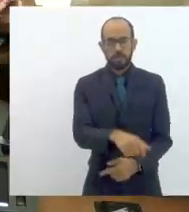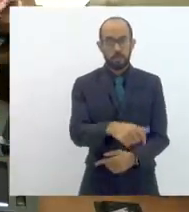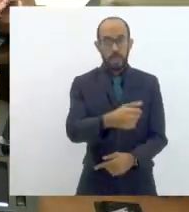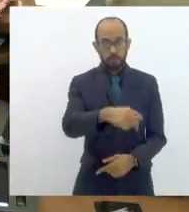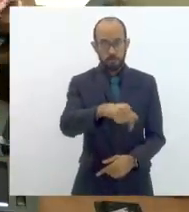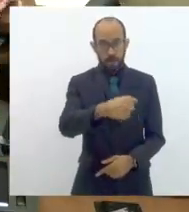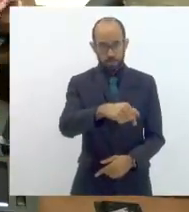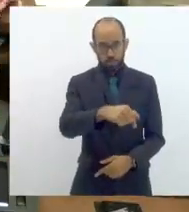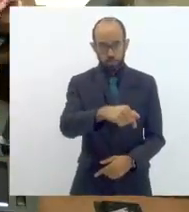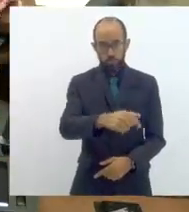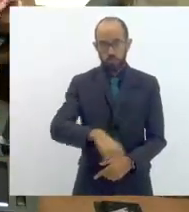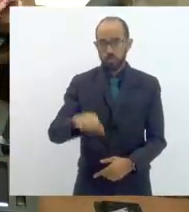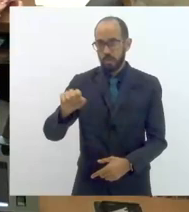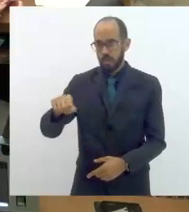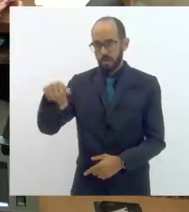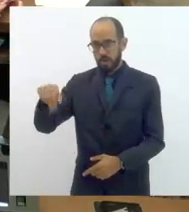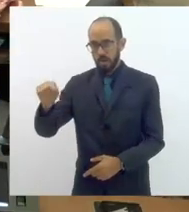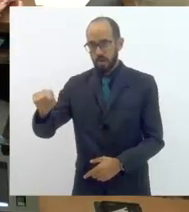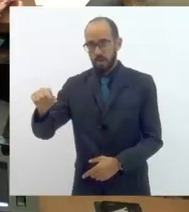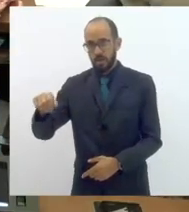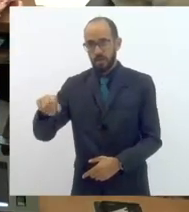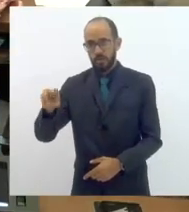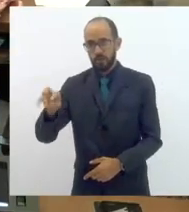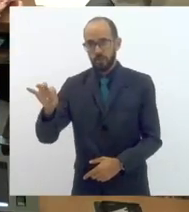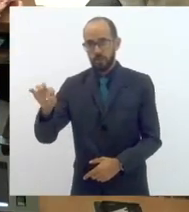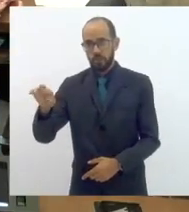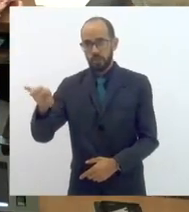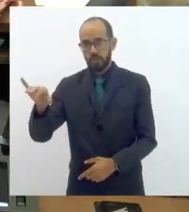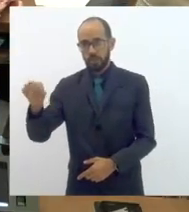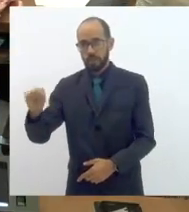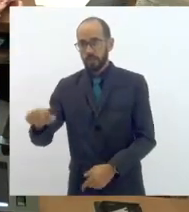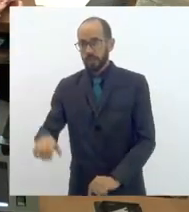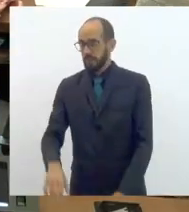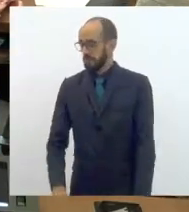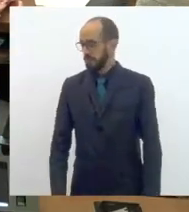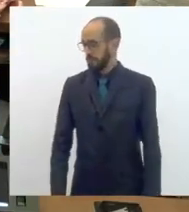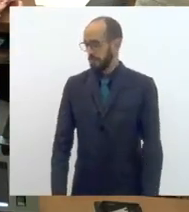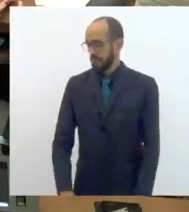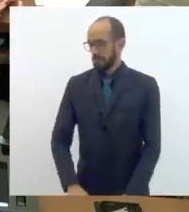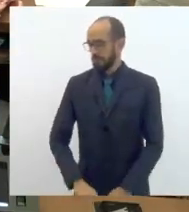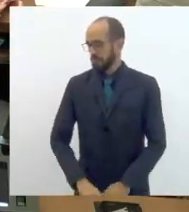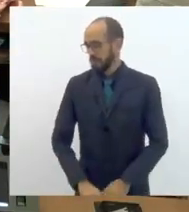Queimados, Ana Vitória dos Santos Batista.